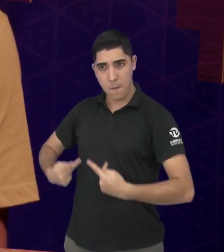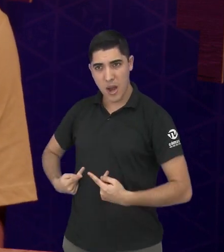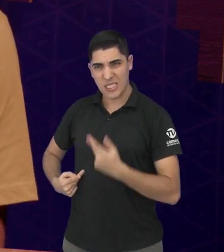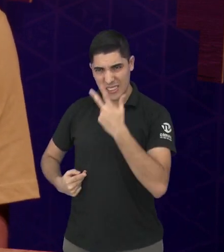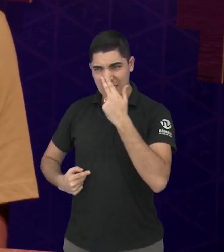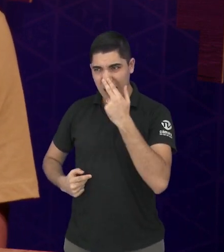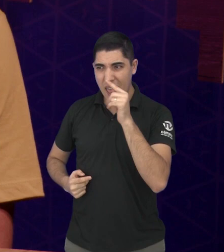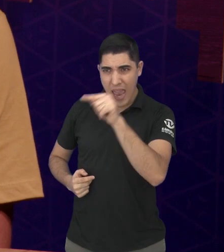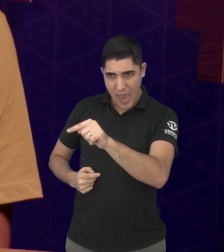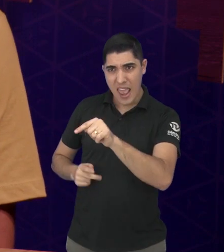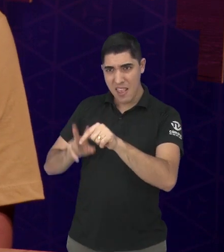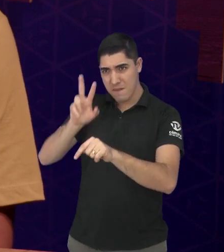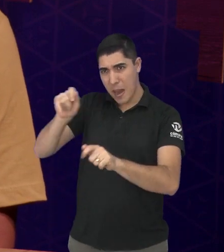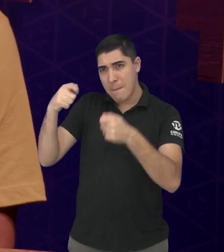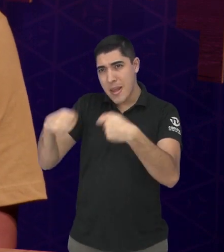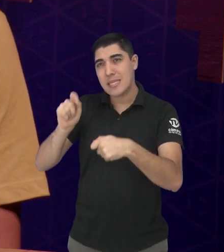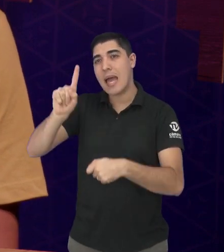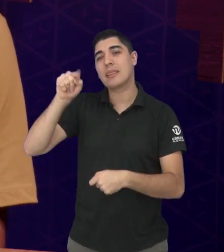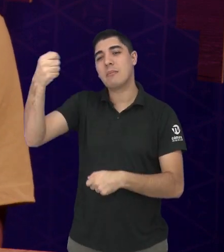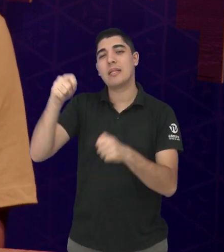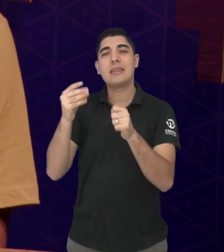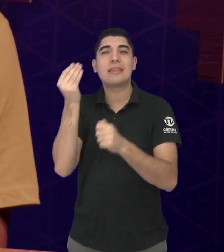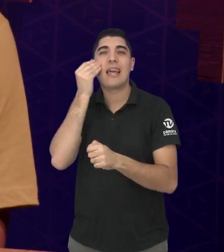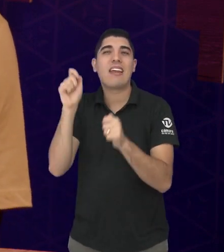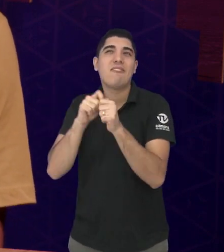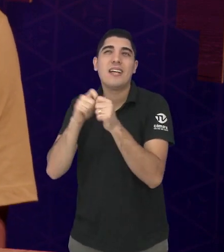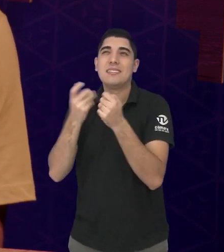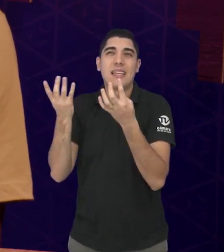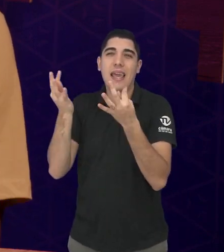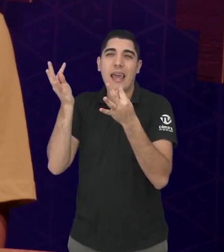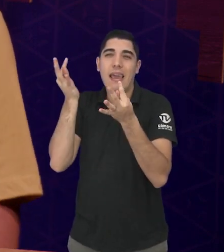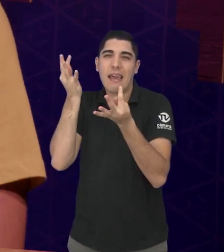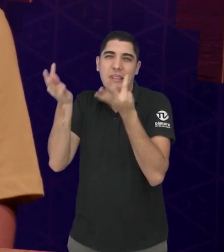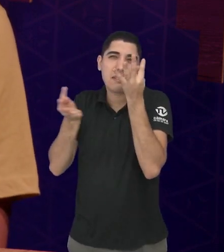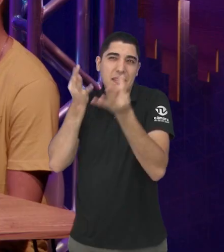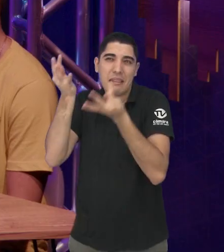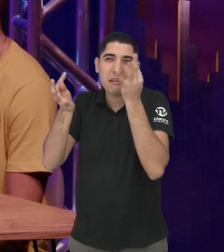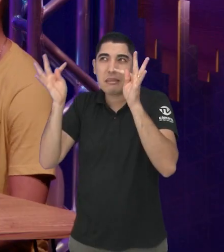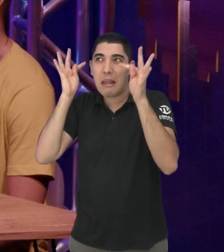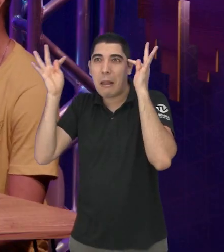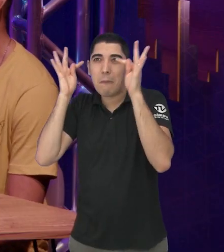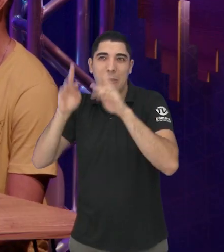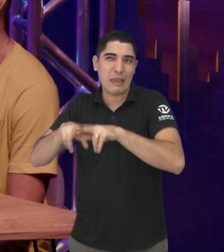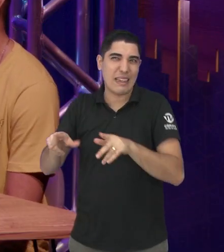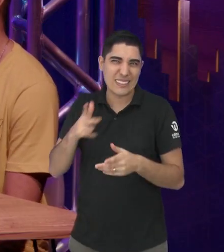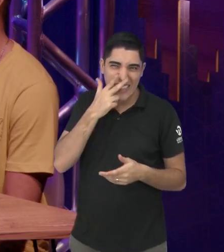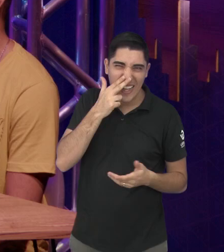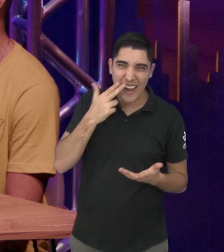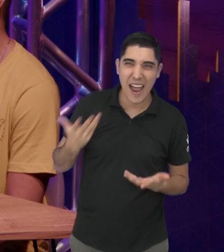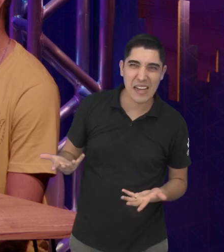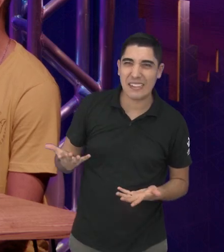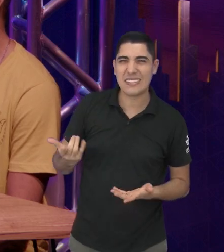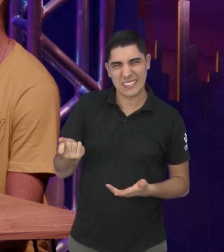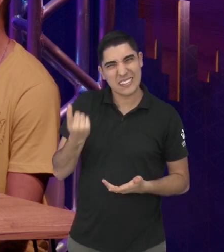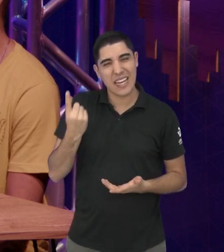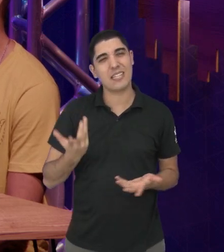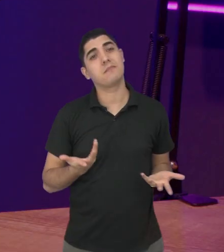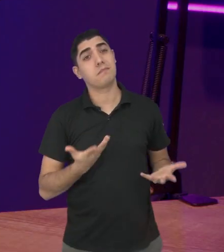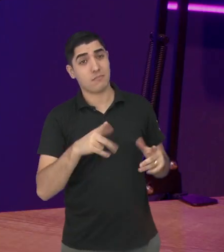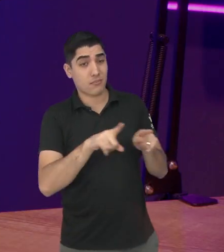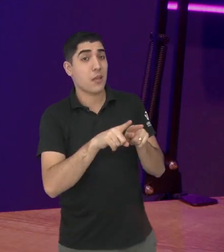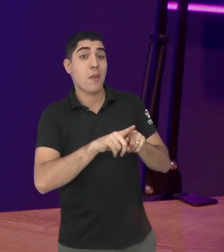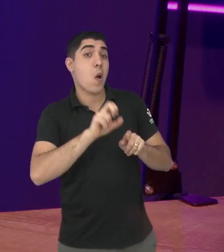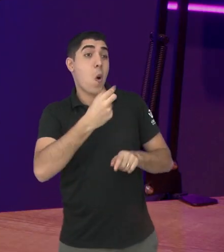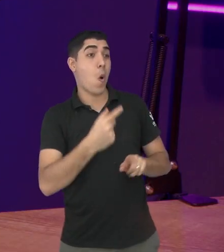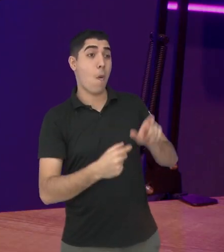algum momento ela não ia precisar, por exemplo, fazer uma terapia para melhorar? Ou, né, se elas